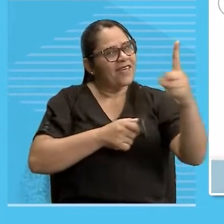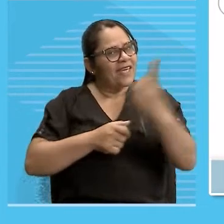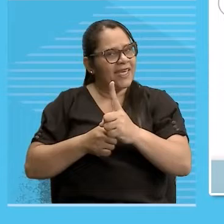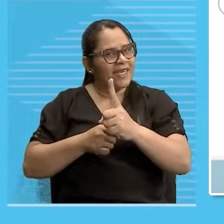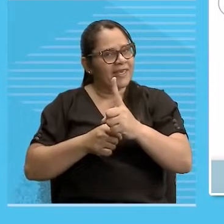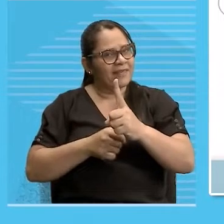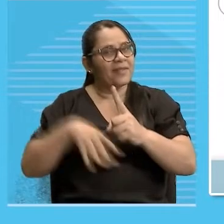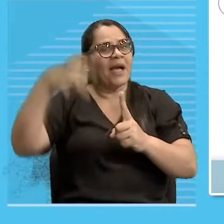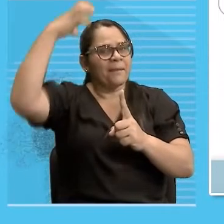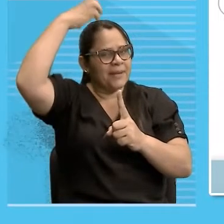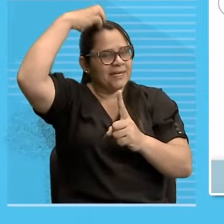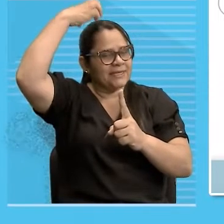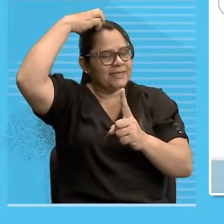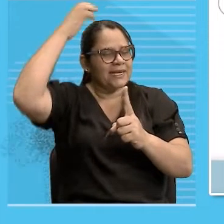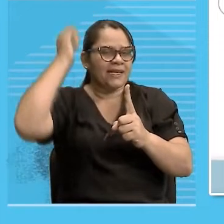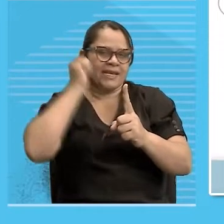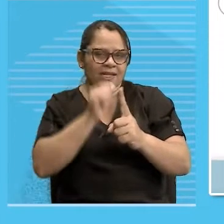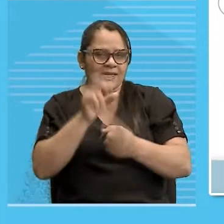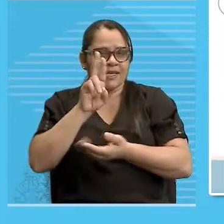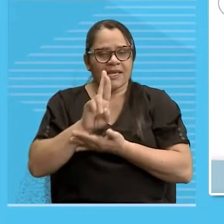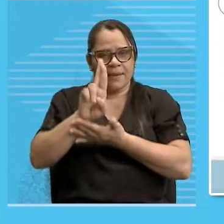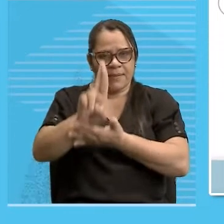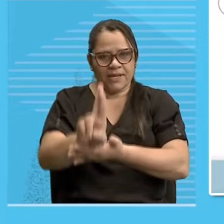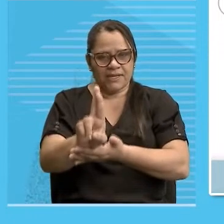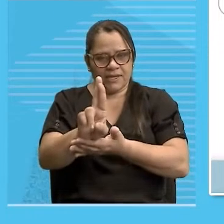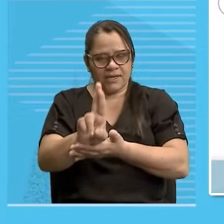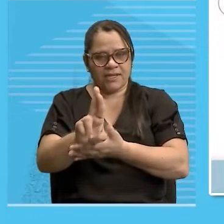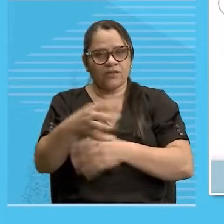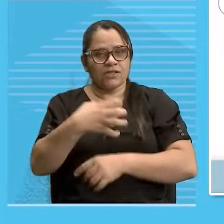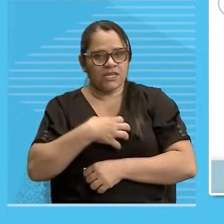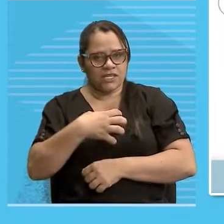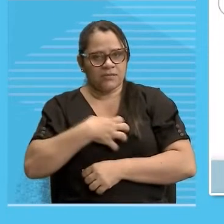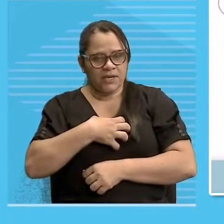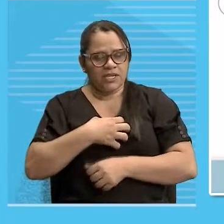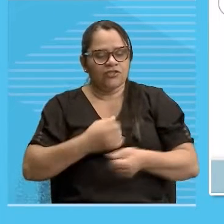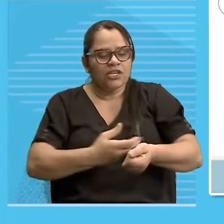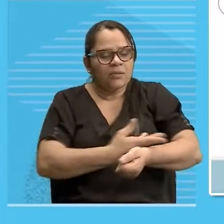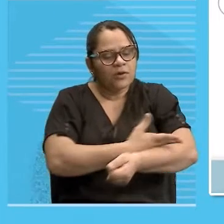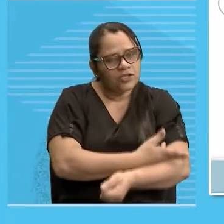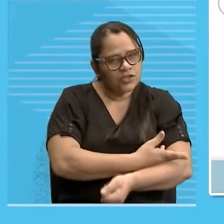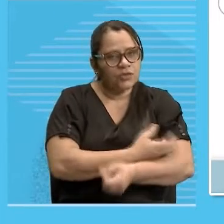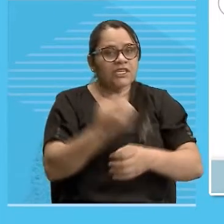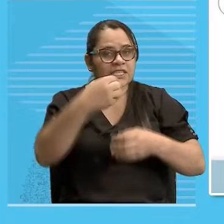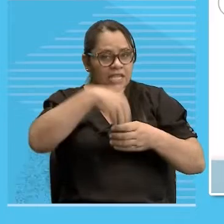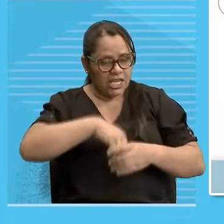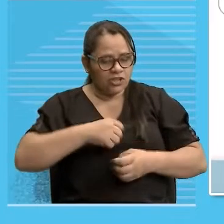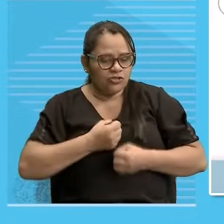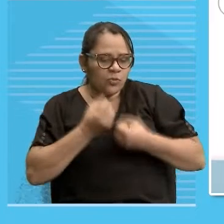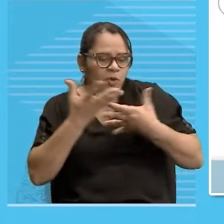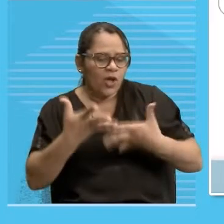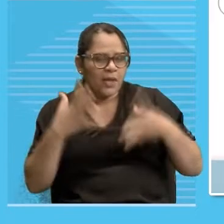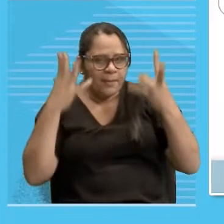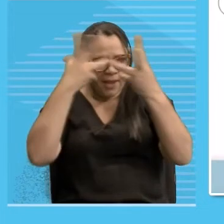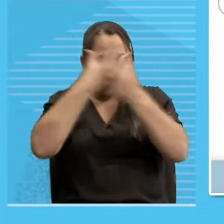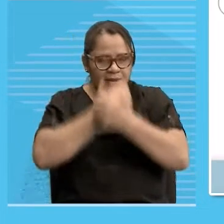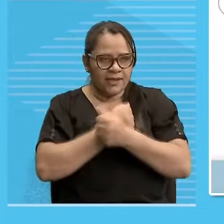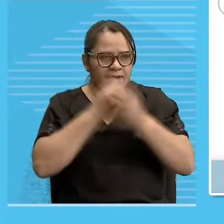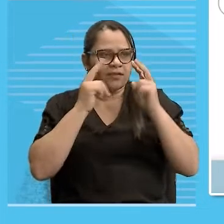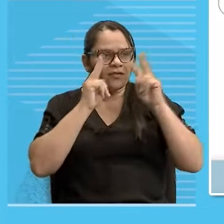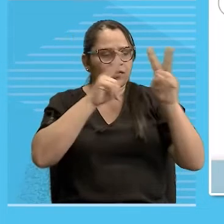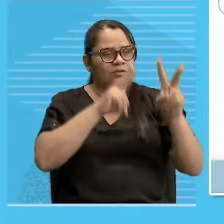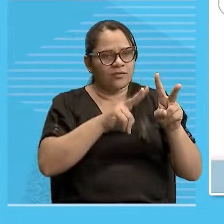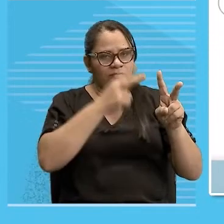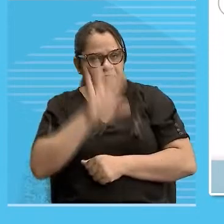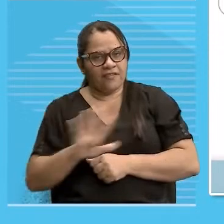né? Para representar os sentimentos e emoções presentes nesse poema belíssimo, tá? Vou tirar a figurinha para a